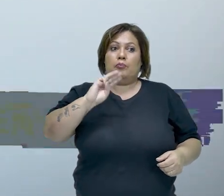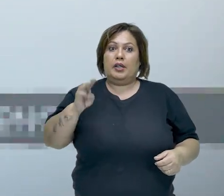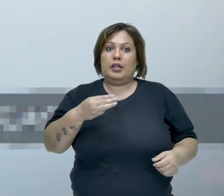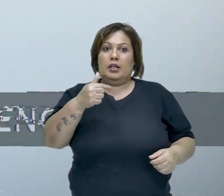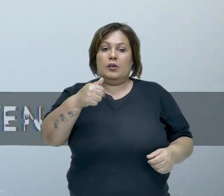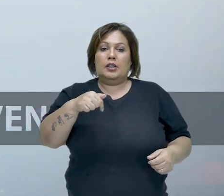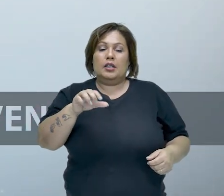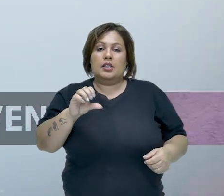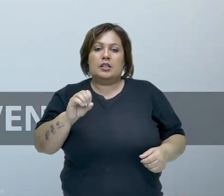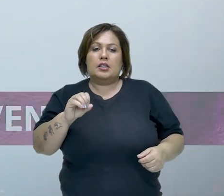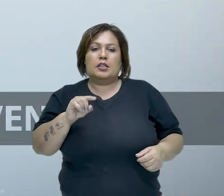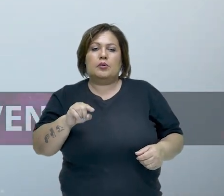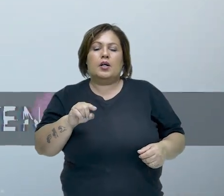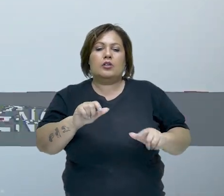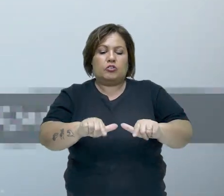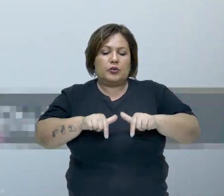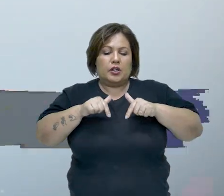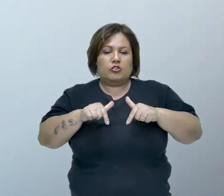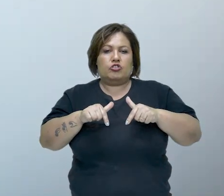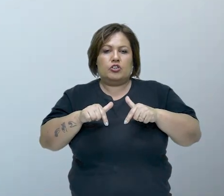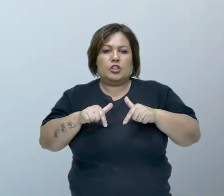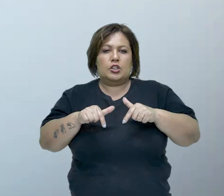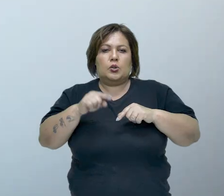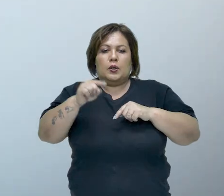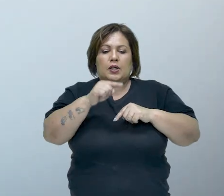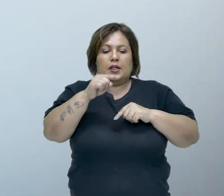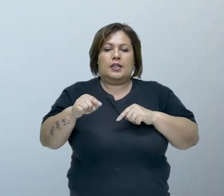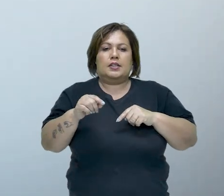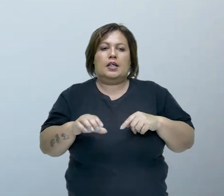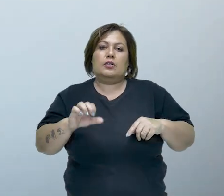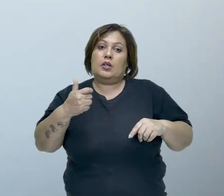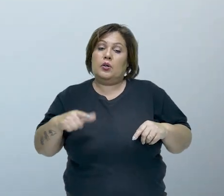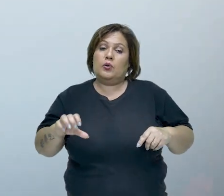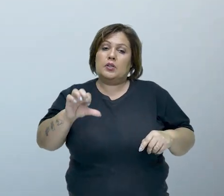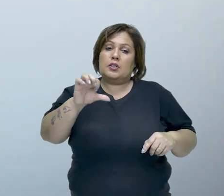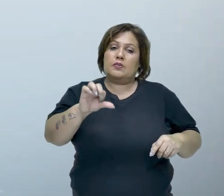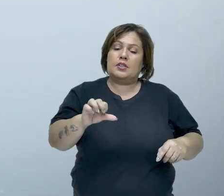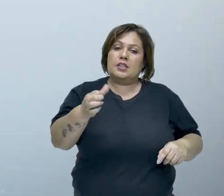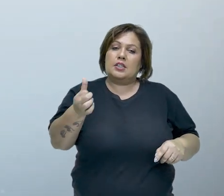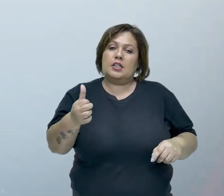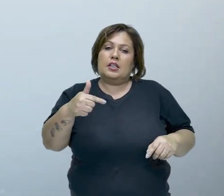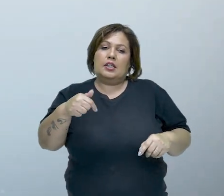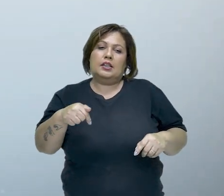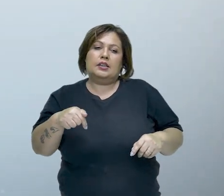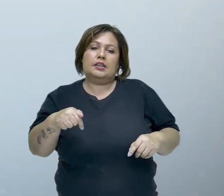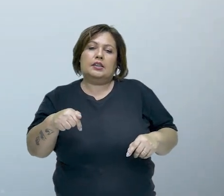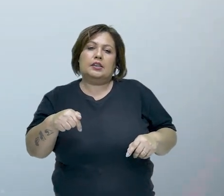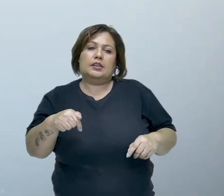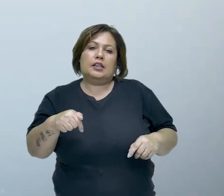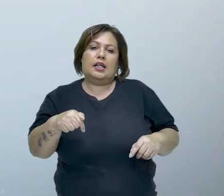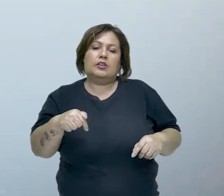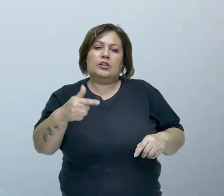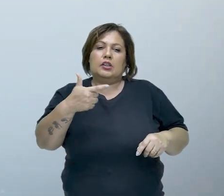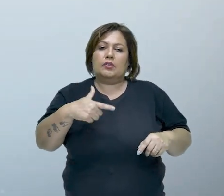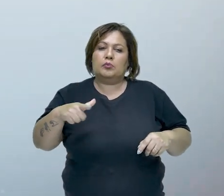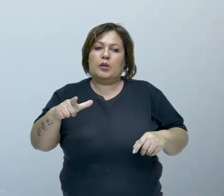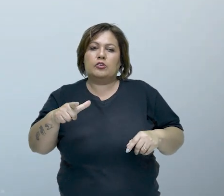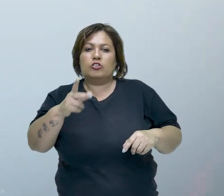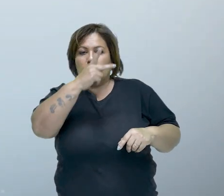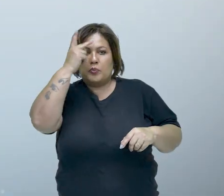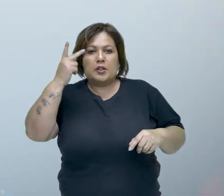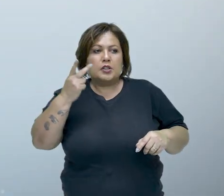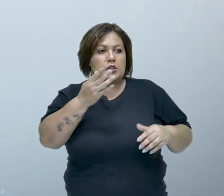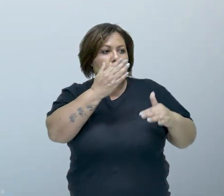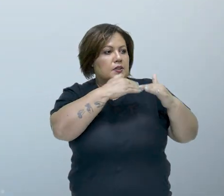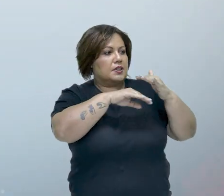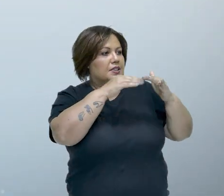1.700.000 armas tinham registros vencidos e outras 967.000 estavam em posse de